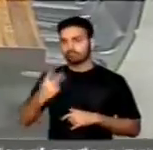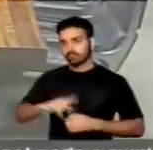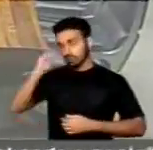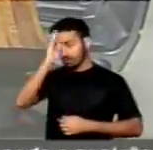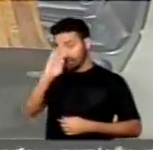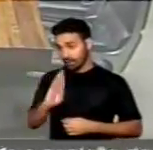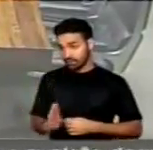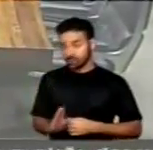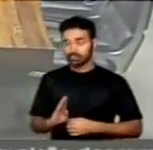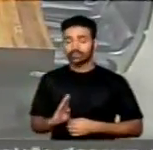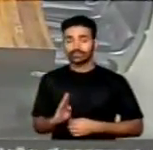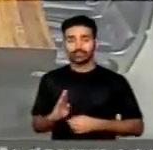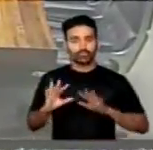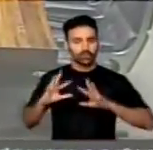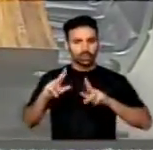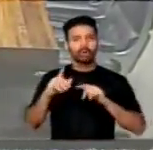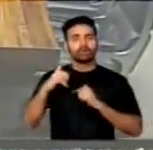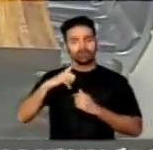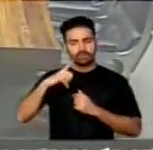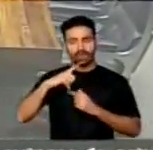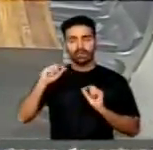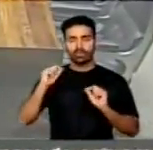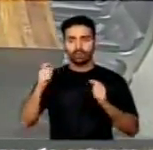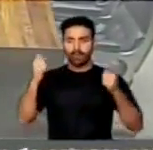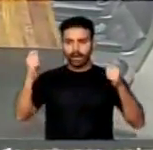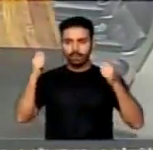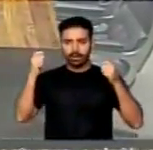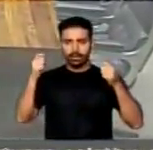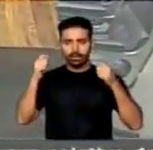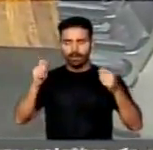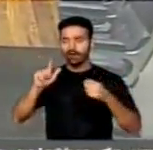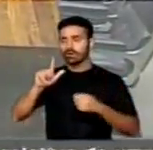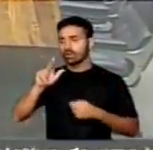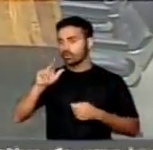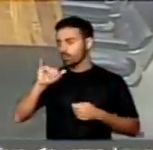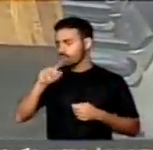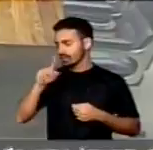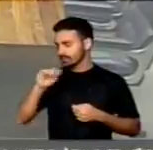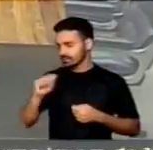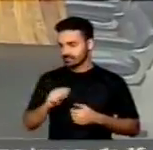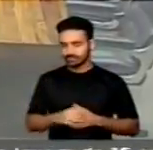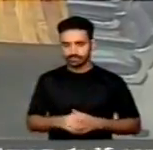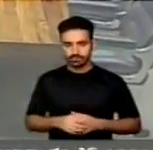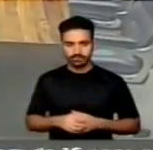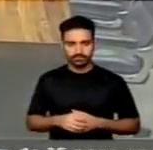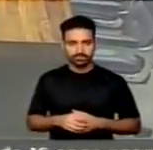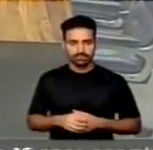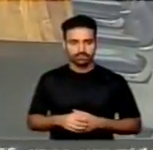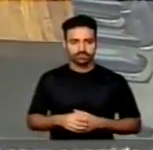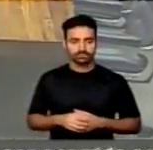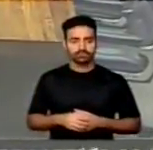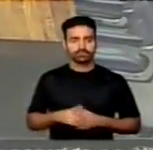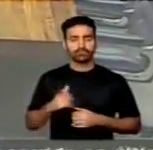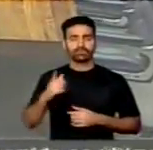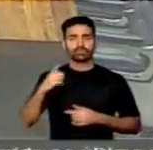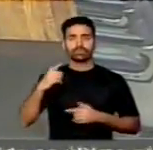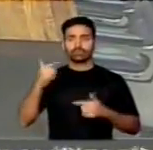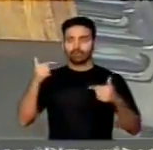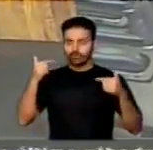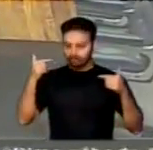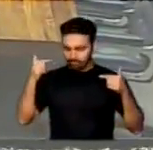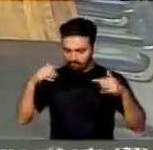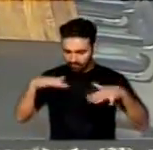Brasil, feministas do Brasil, fazendo a sua manifestação. Luiz Erundina, a gente acompanha. Senadoras, militantes do movimento